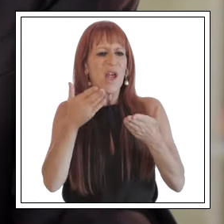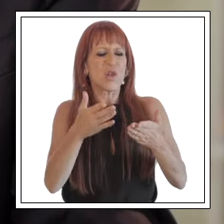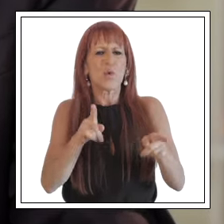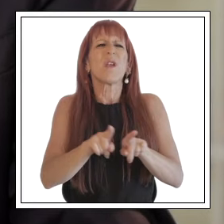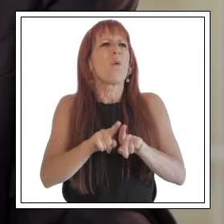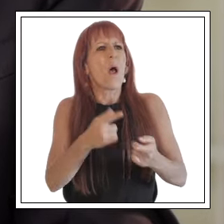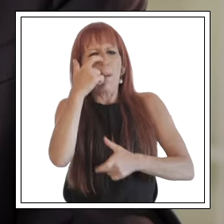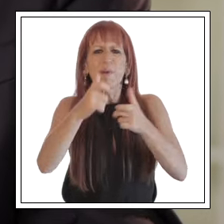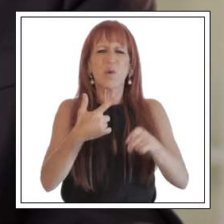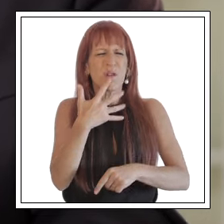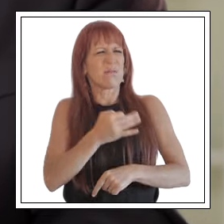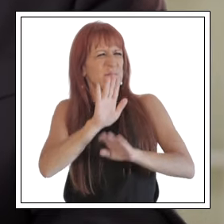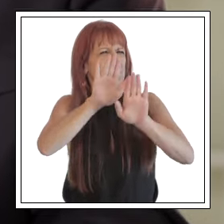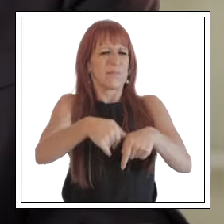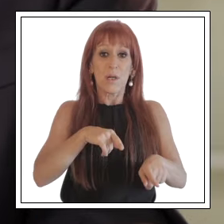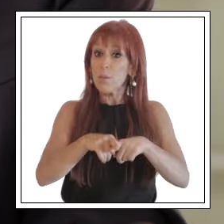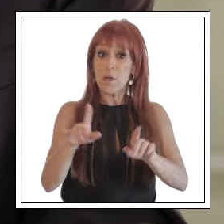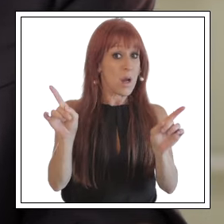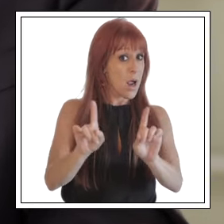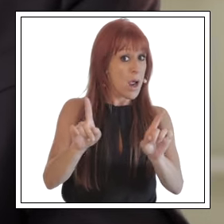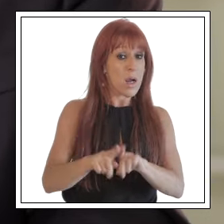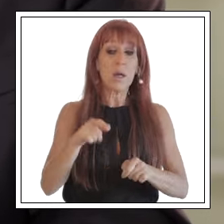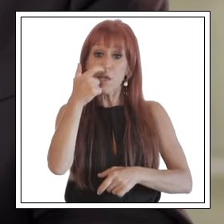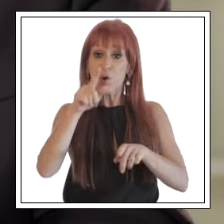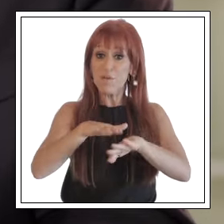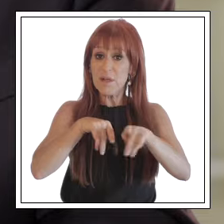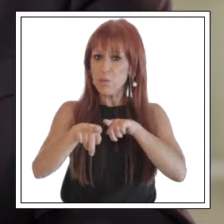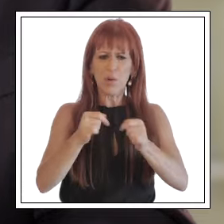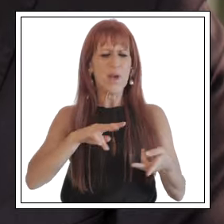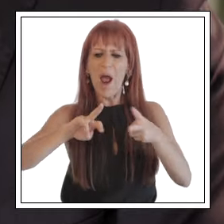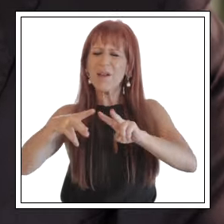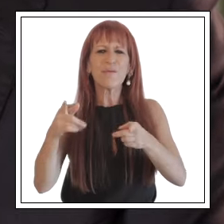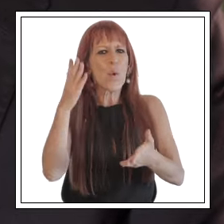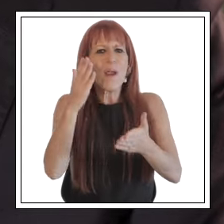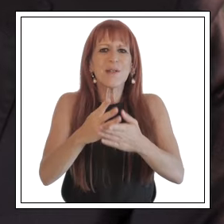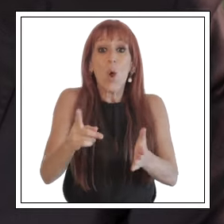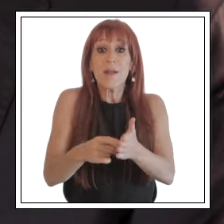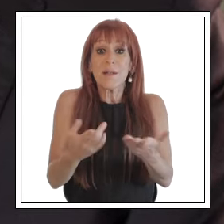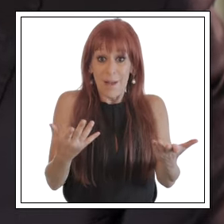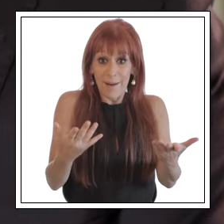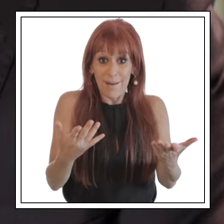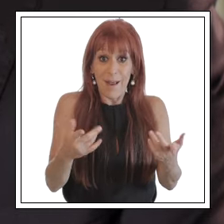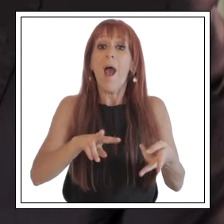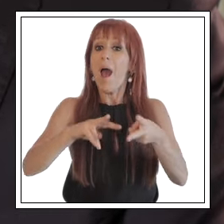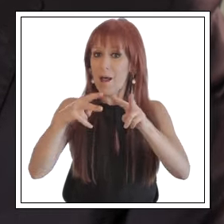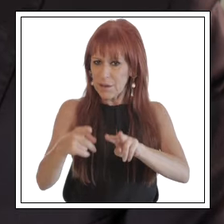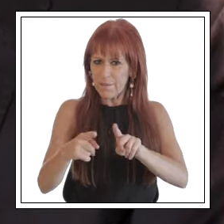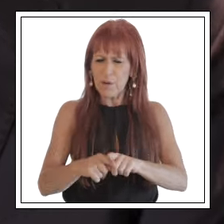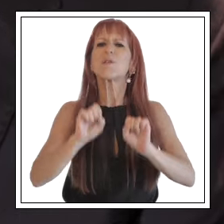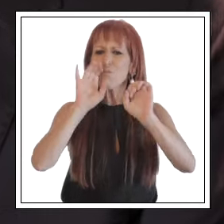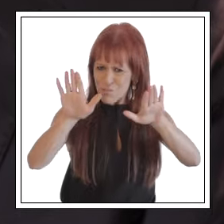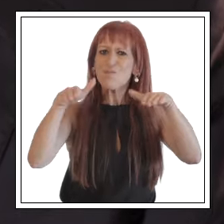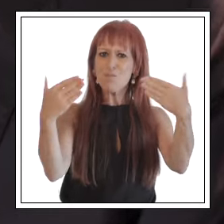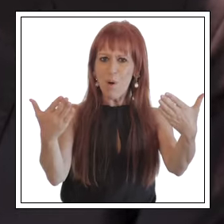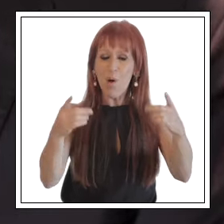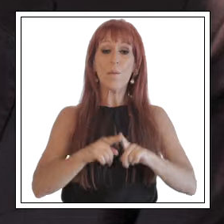tem contribuído para que as pessoas deixem de acreditar na política e nos políticos. A alternativa não é apenas necessária. A